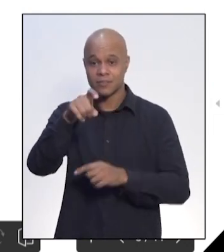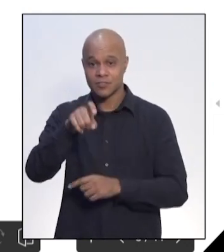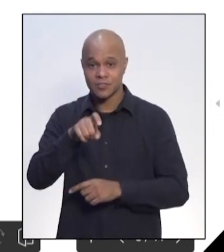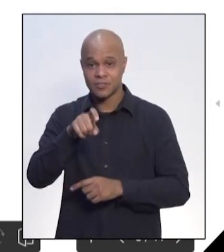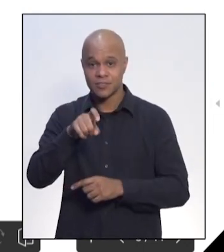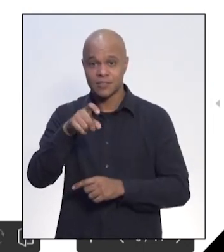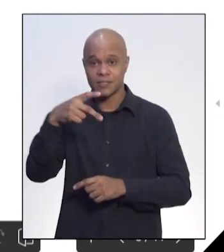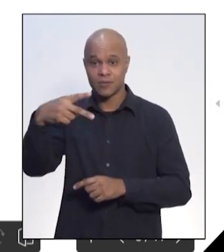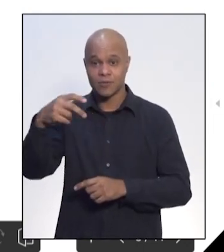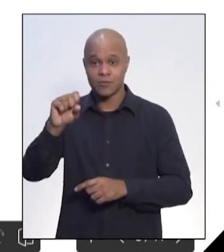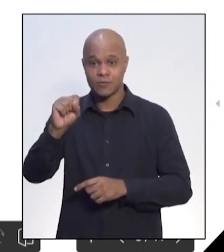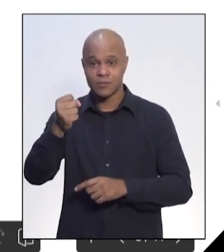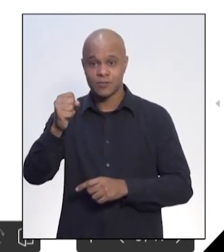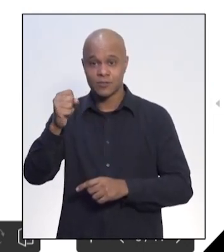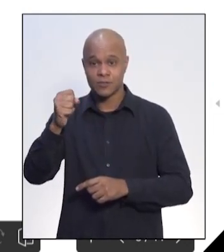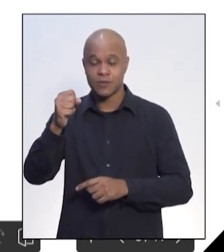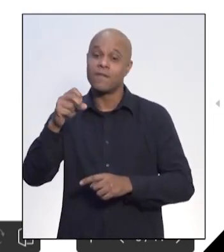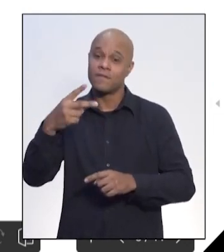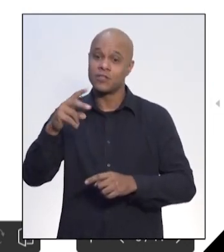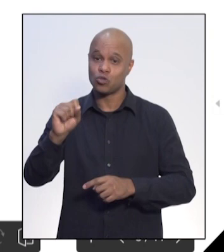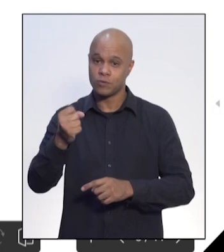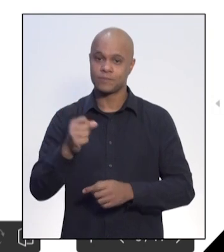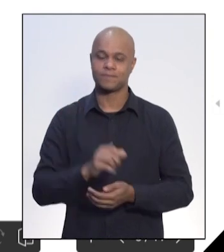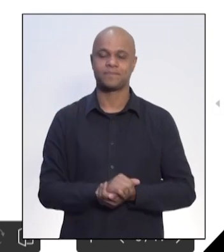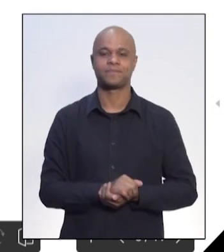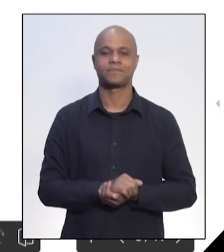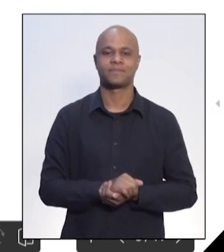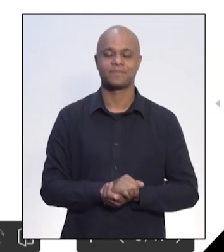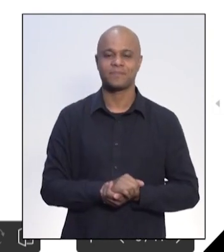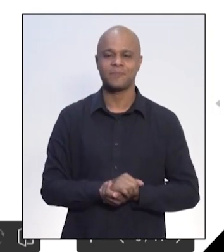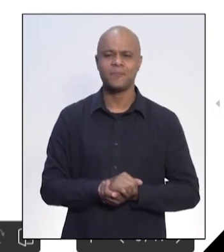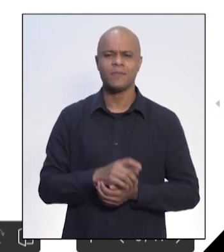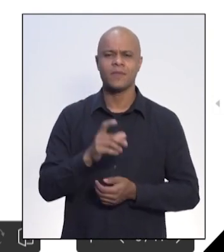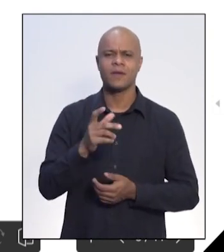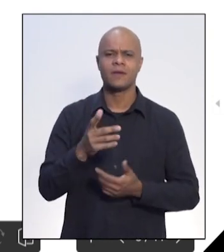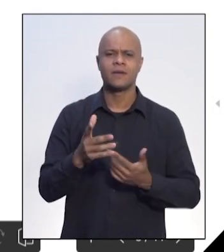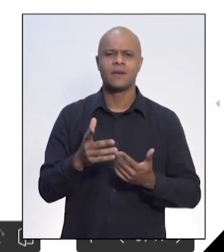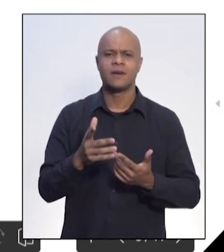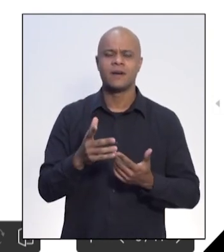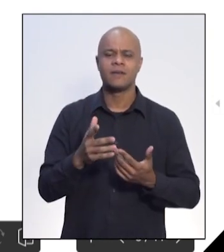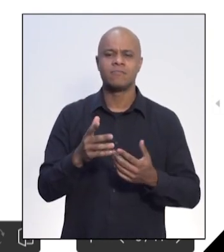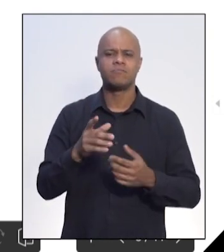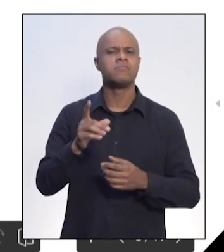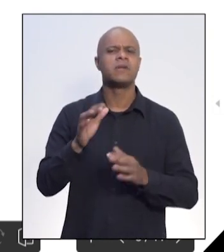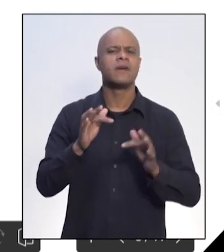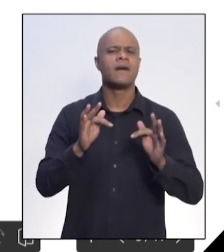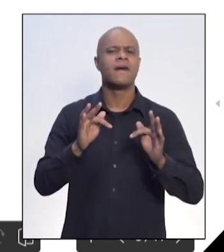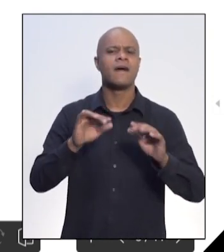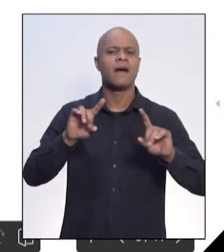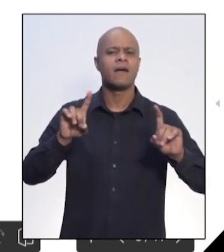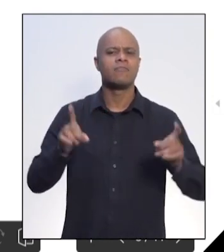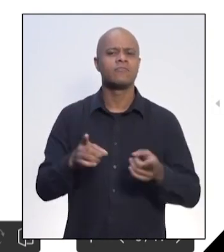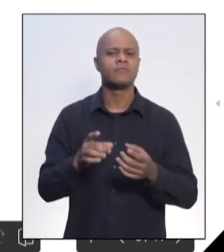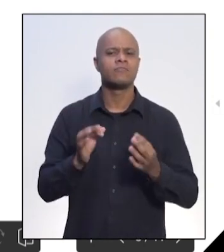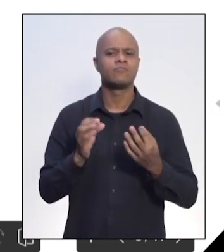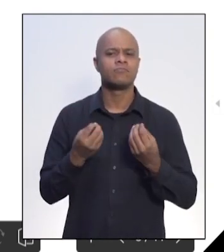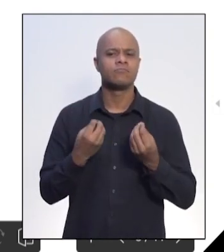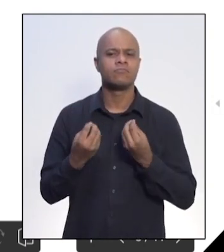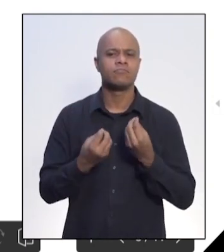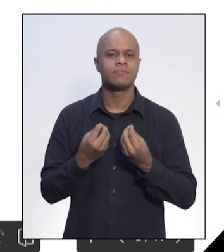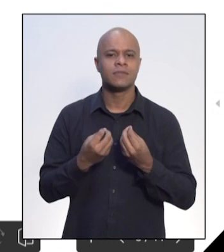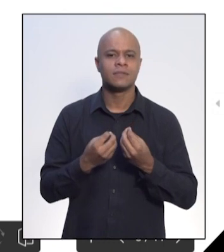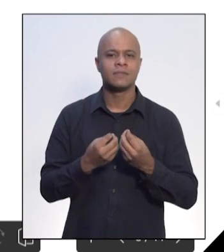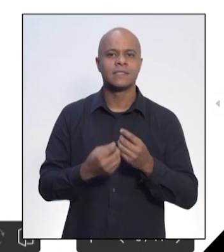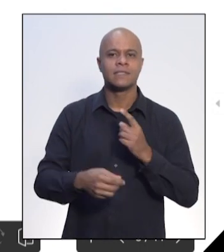é 28. Ah, mas eu quero escrever uma função, então tem que ser y igual a alguma coisa com x. Então, eu vou somar primeiro x com